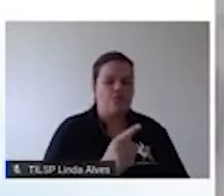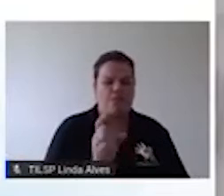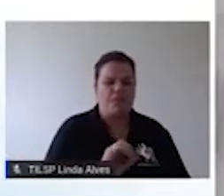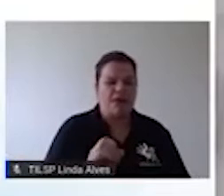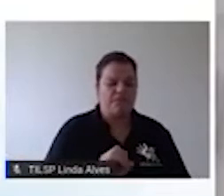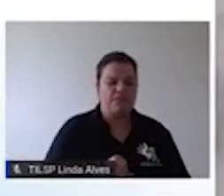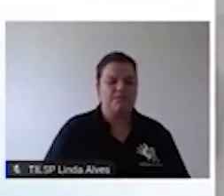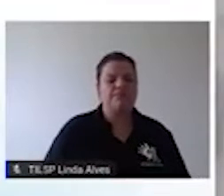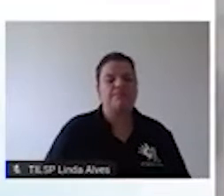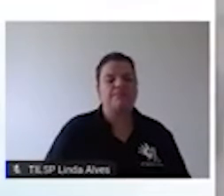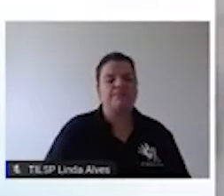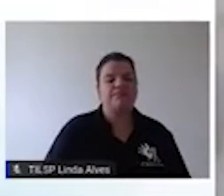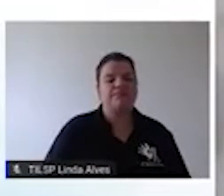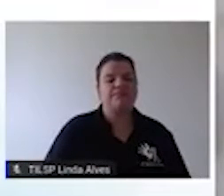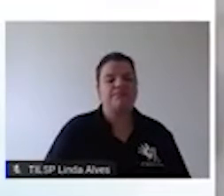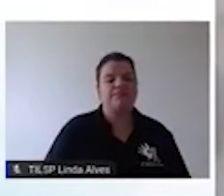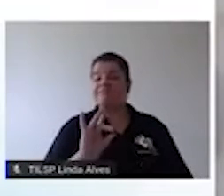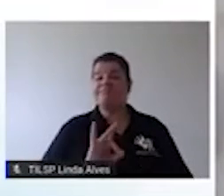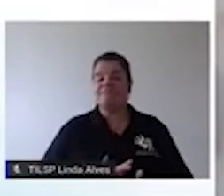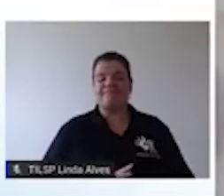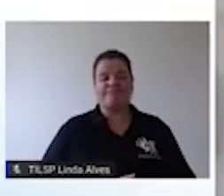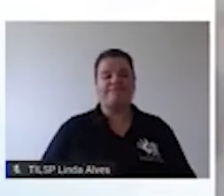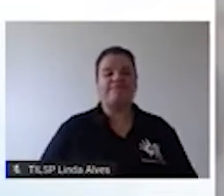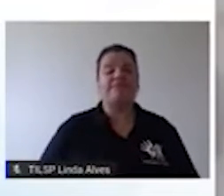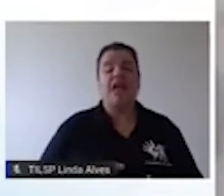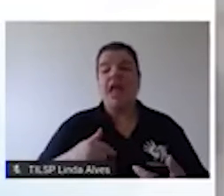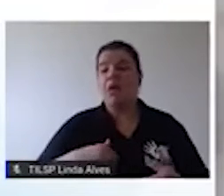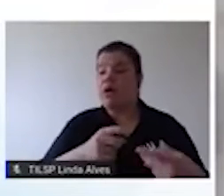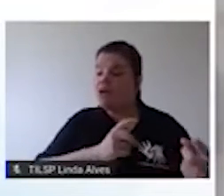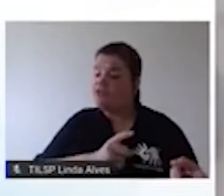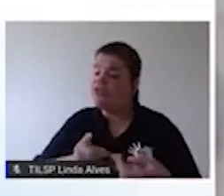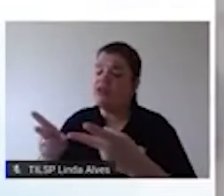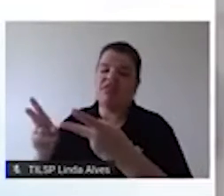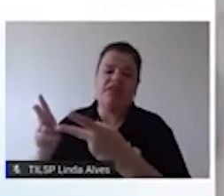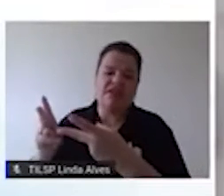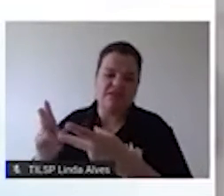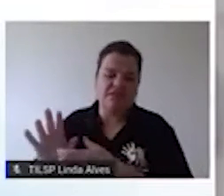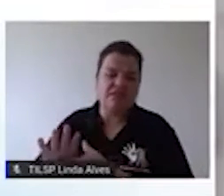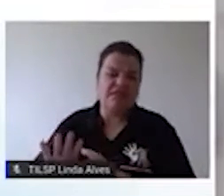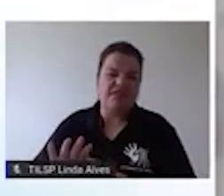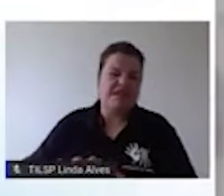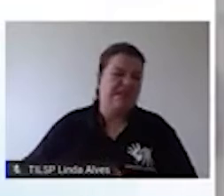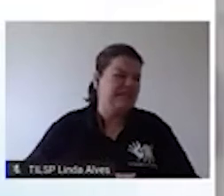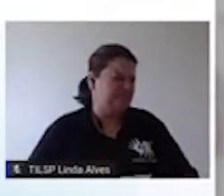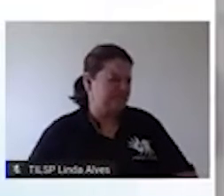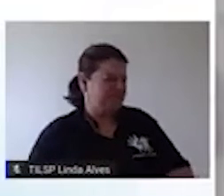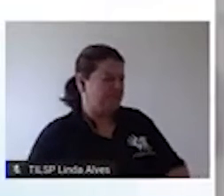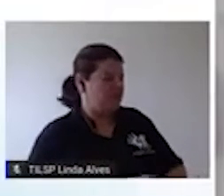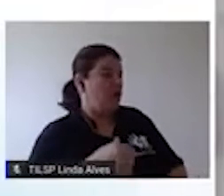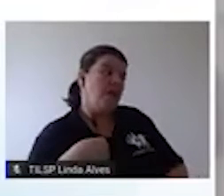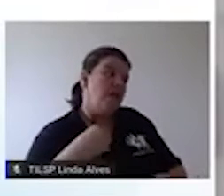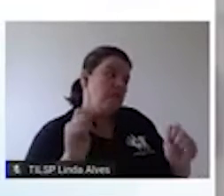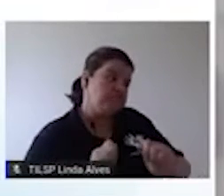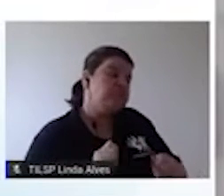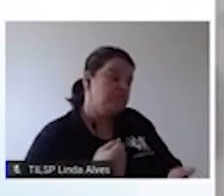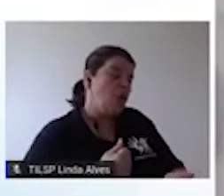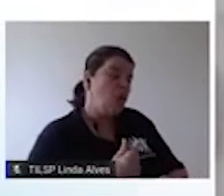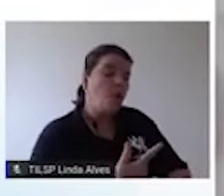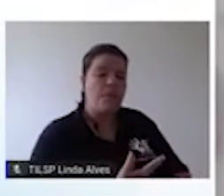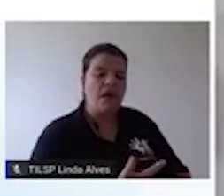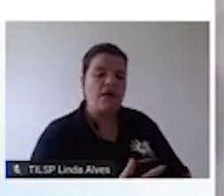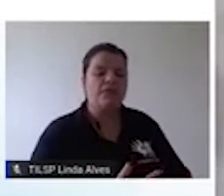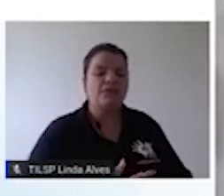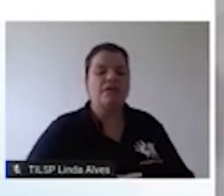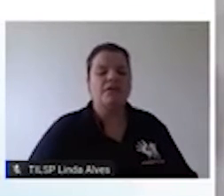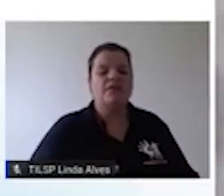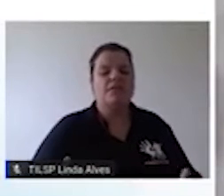Isso é uma meia-verdade. Ela diz que quer vender. O governo até diz que pode comprar,